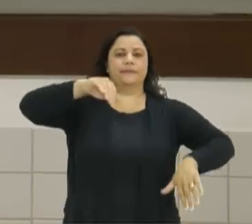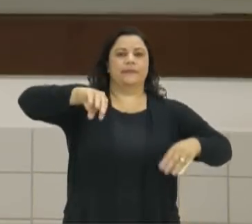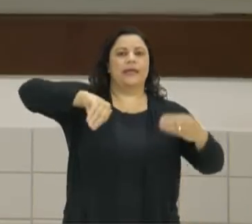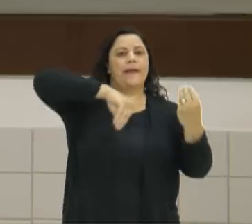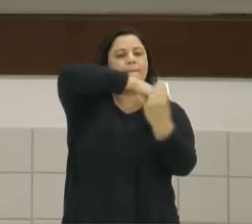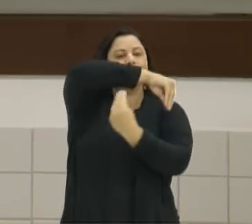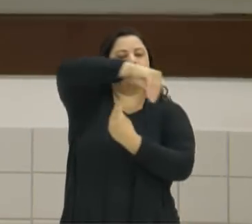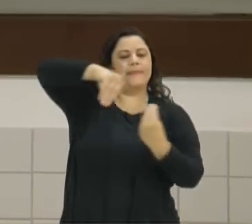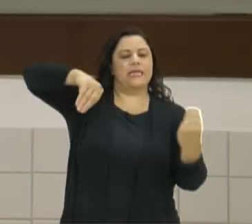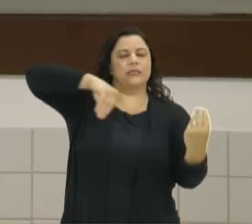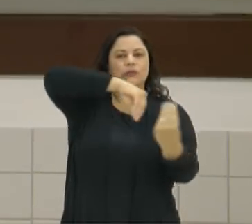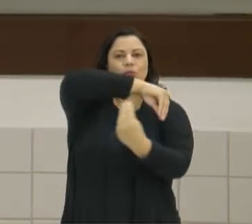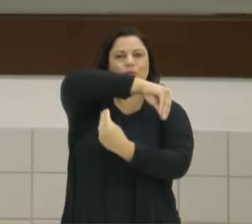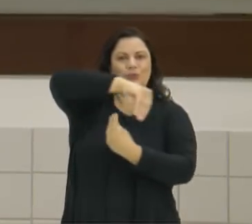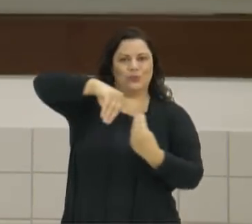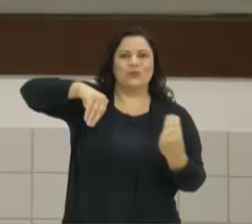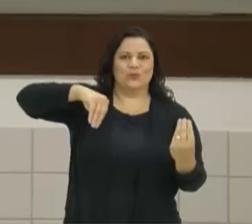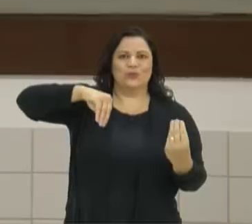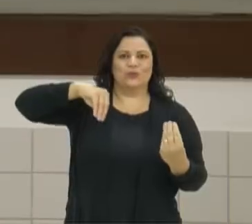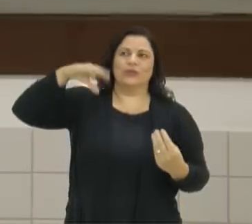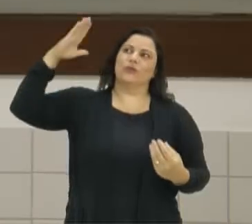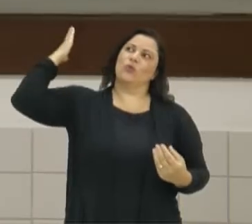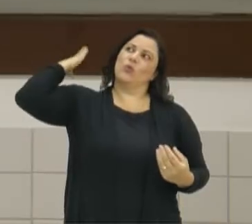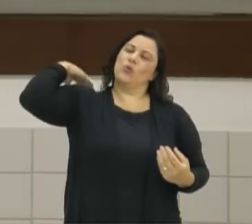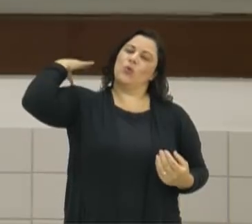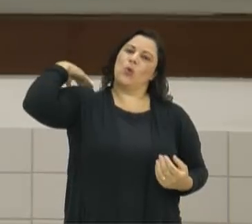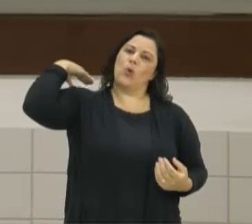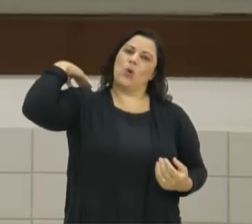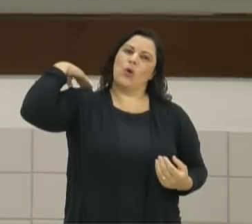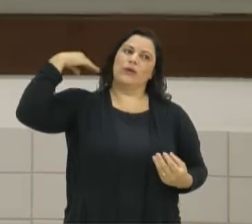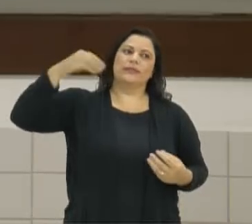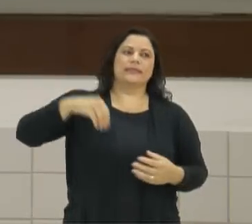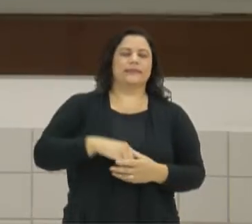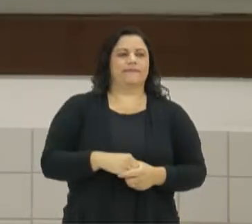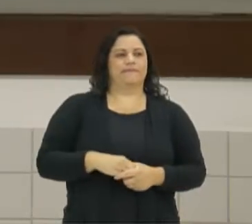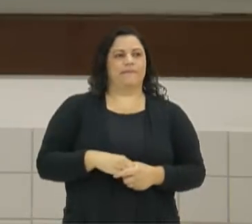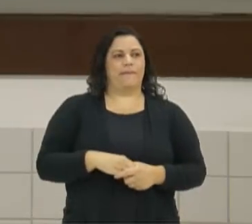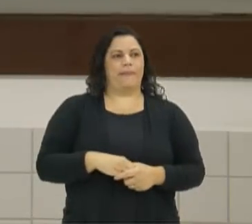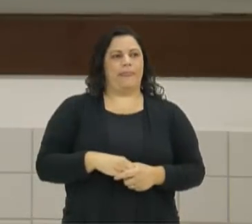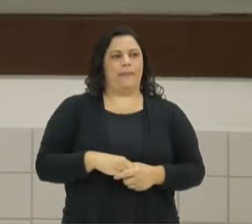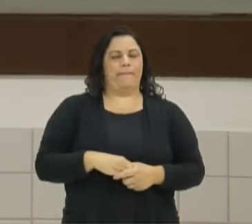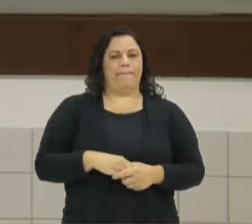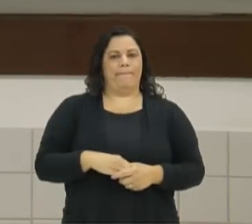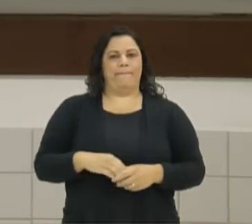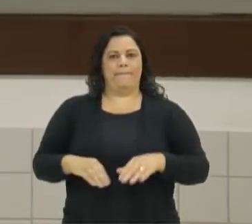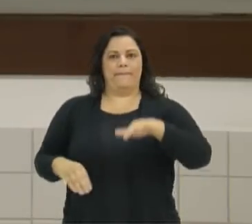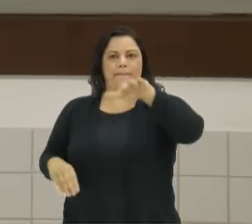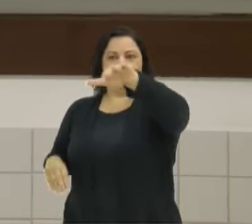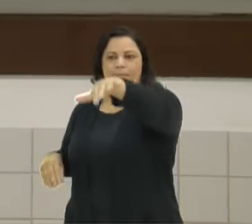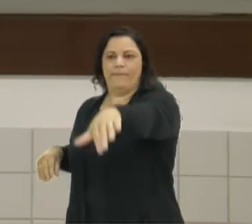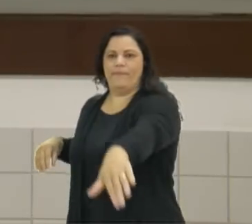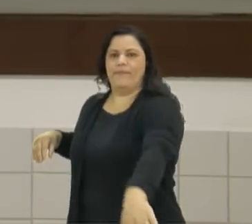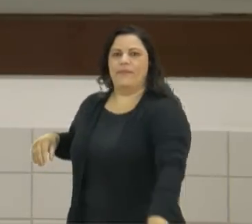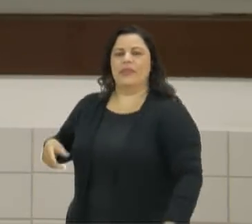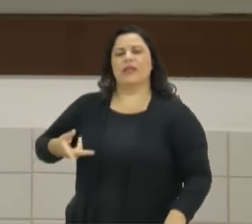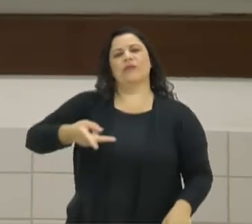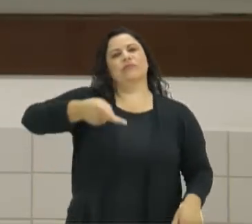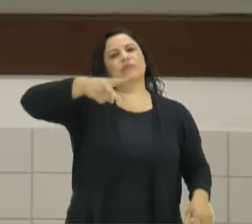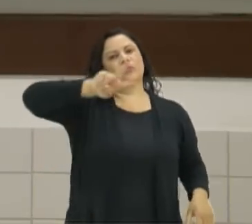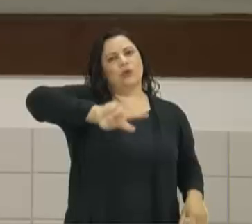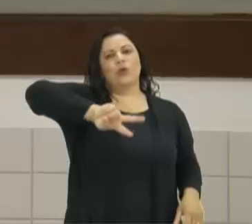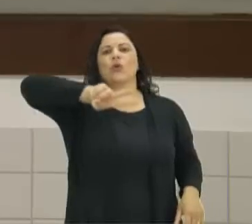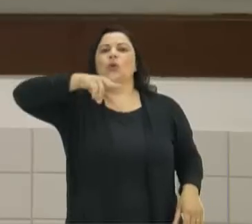o crawl e também o costas. Então, você faz uma braçada no crawl, daí vira o corpo, faz uma braçada